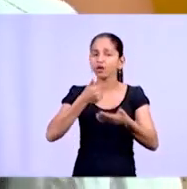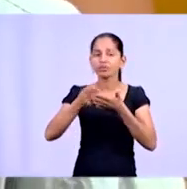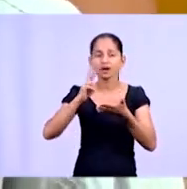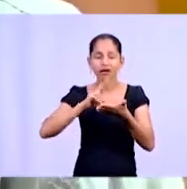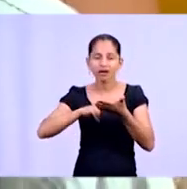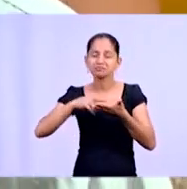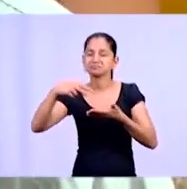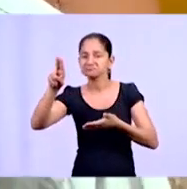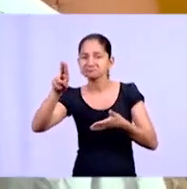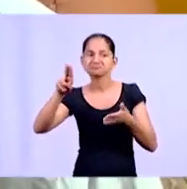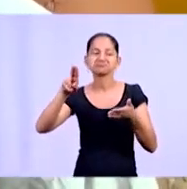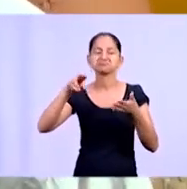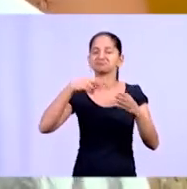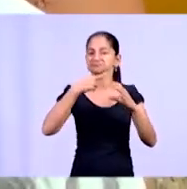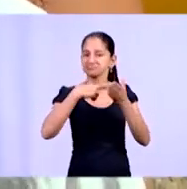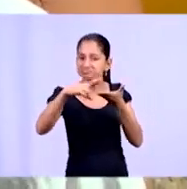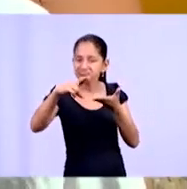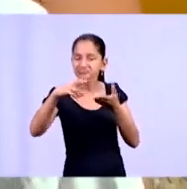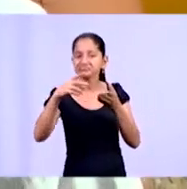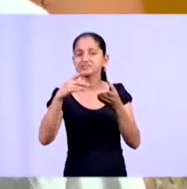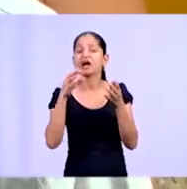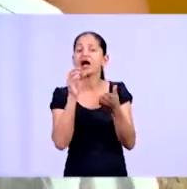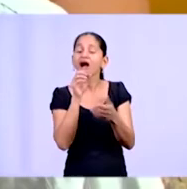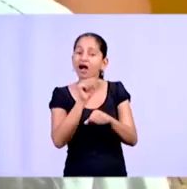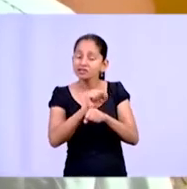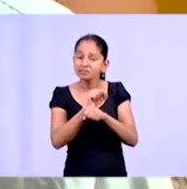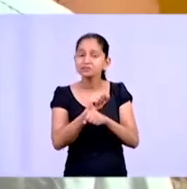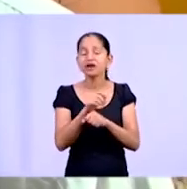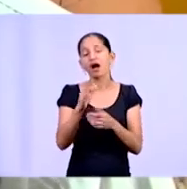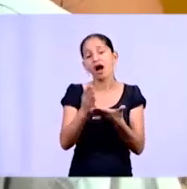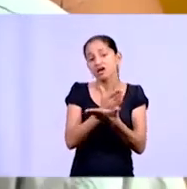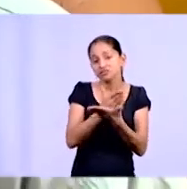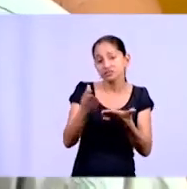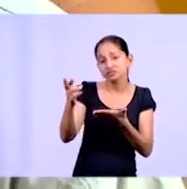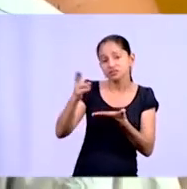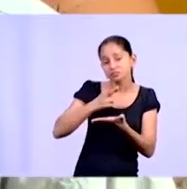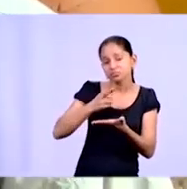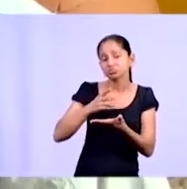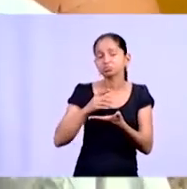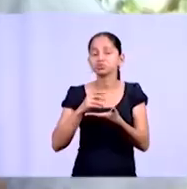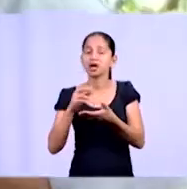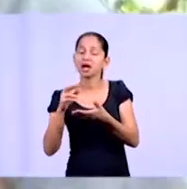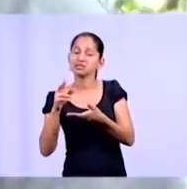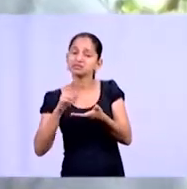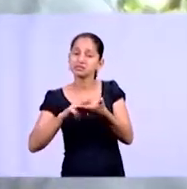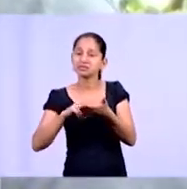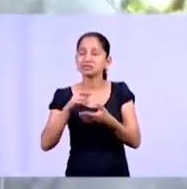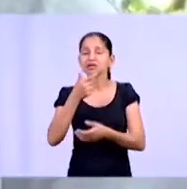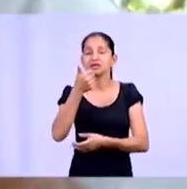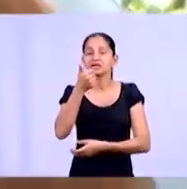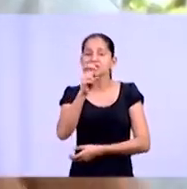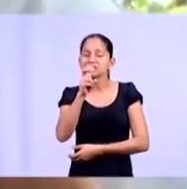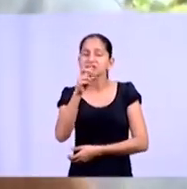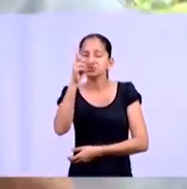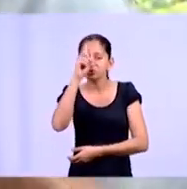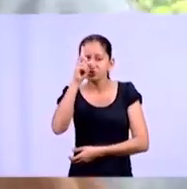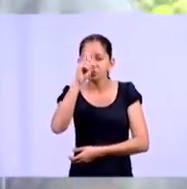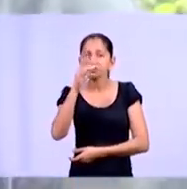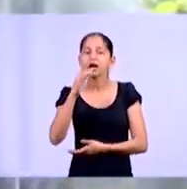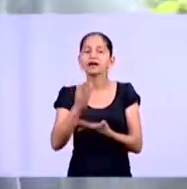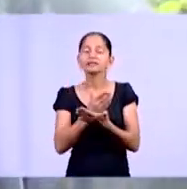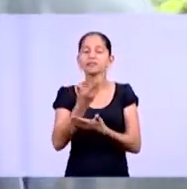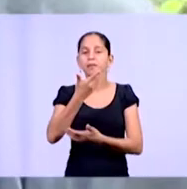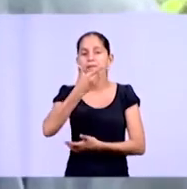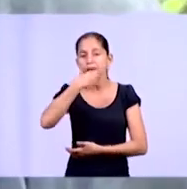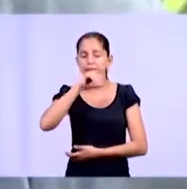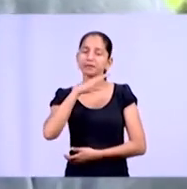fica aguardando a resposta. Às vezes você recebia a resposta, às vezes não. 15 dias depois que eu soube que o meu pai